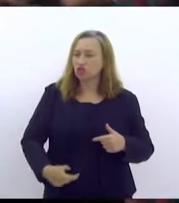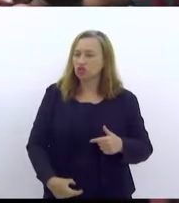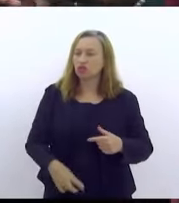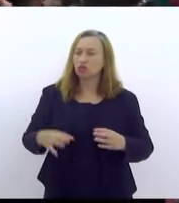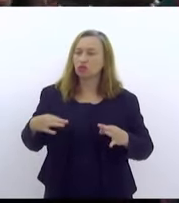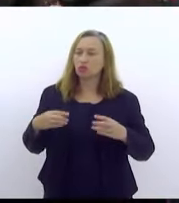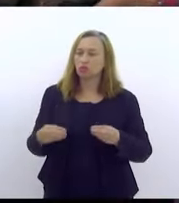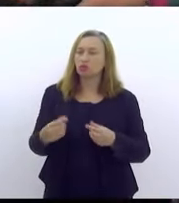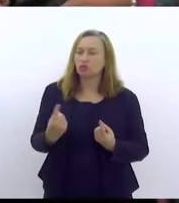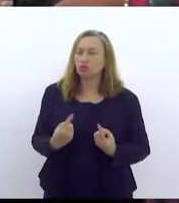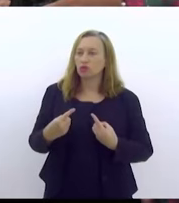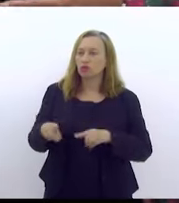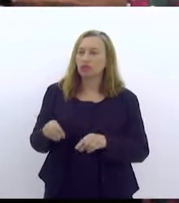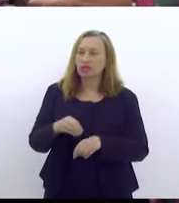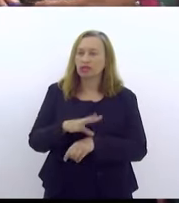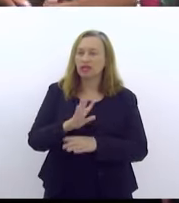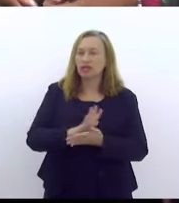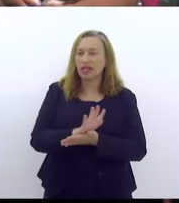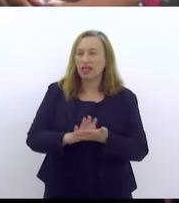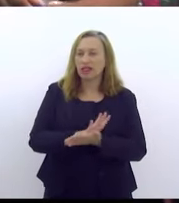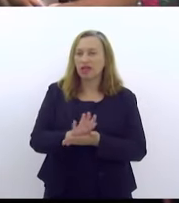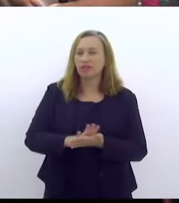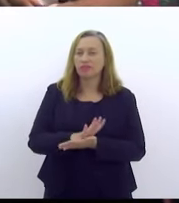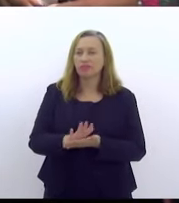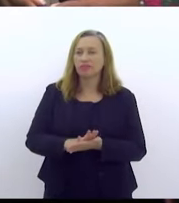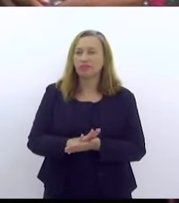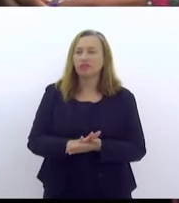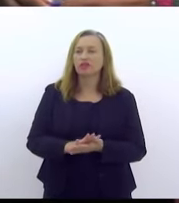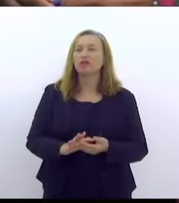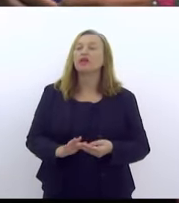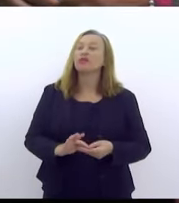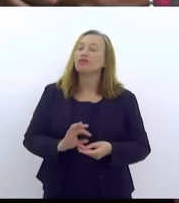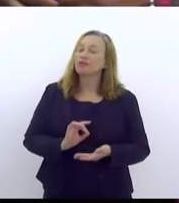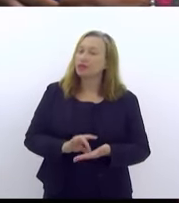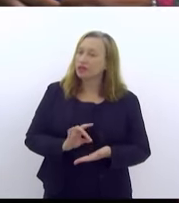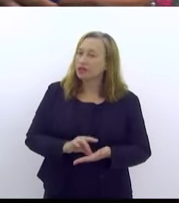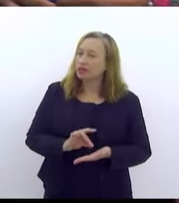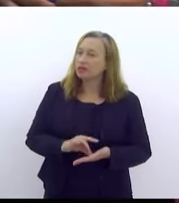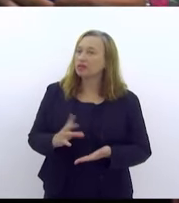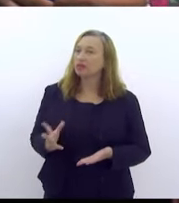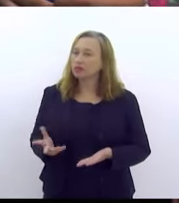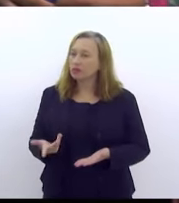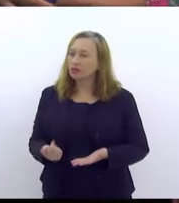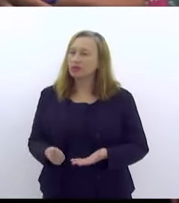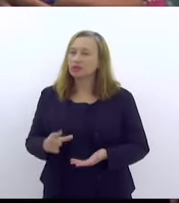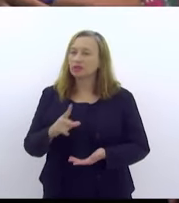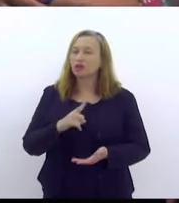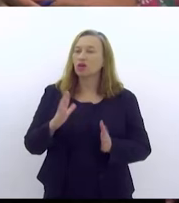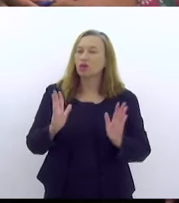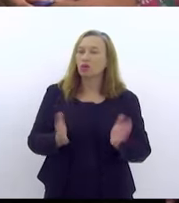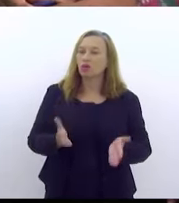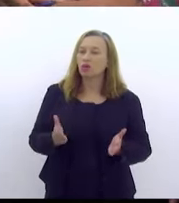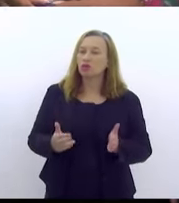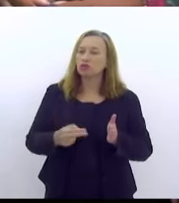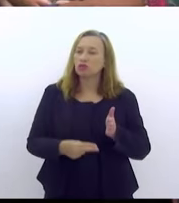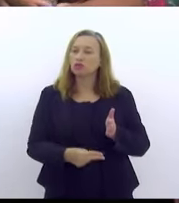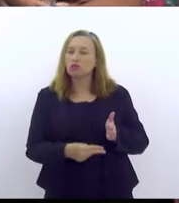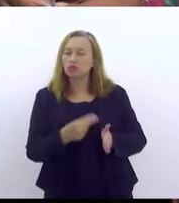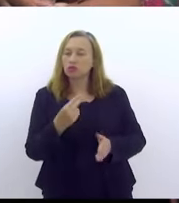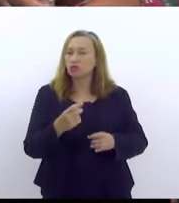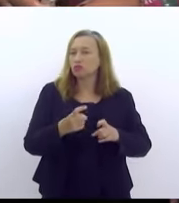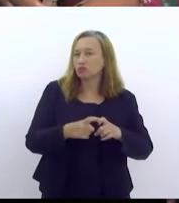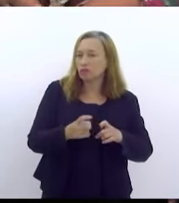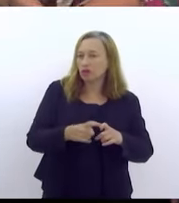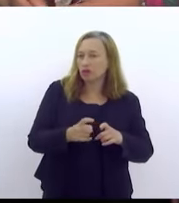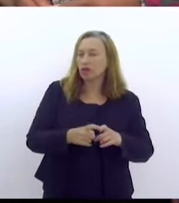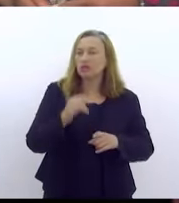tem contraindicação. E é algo que realmente é muito eficiente. Hoje em dia, os cirurgiões, os dentistas